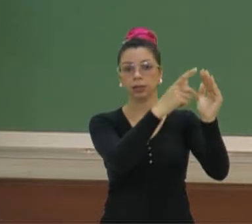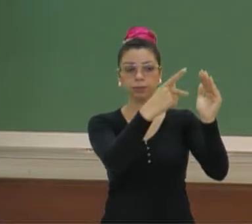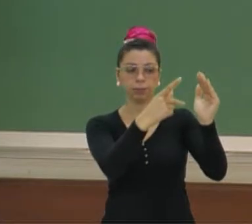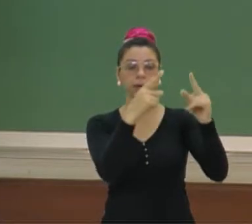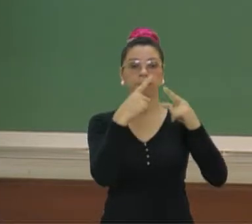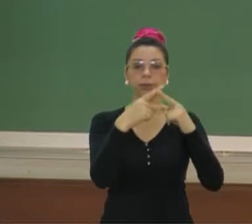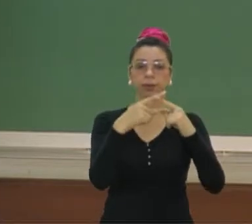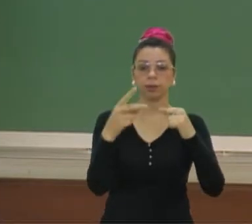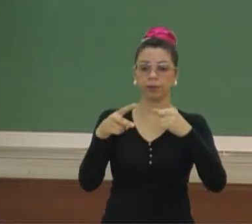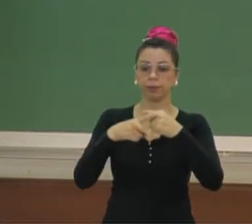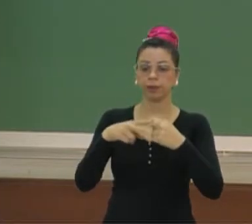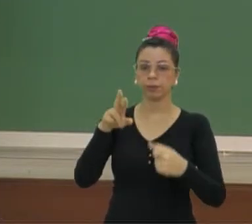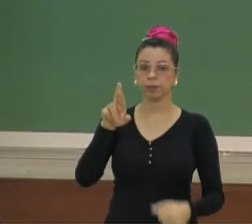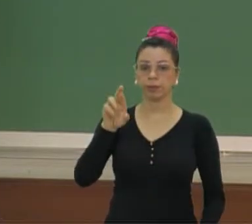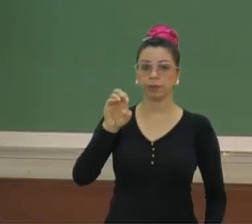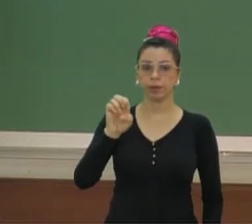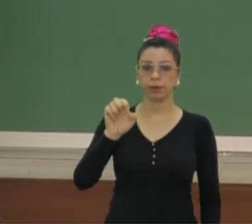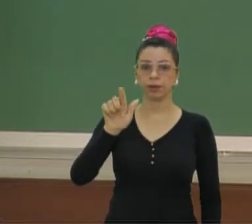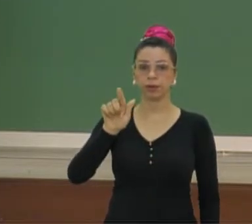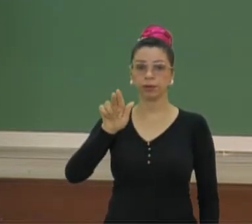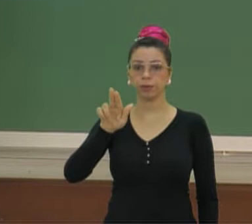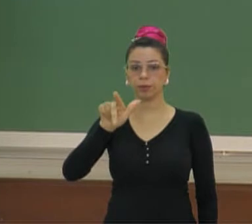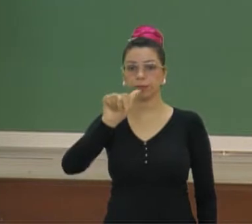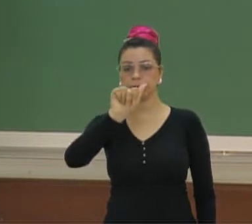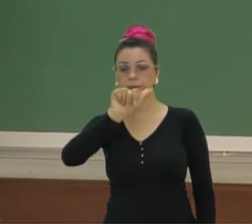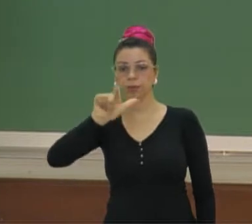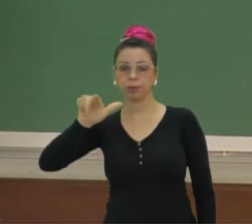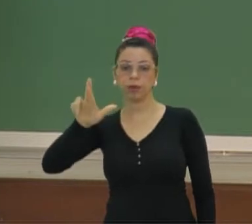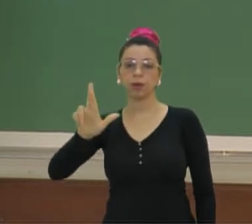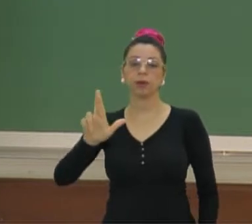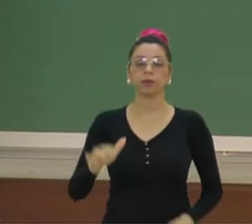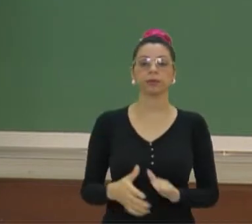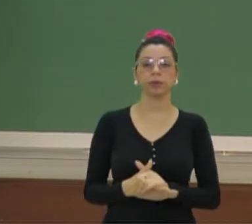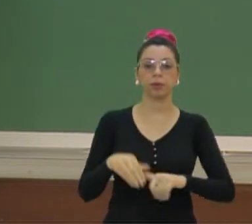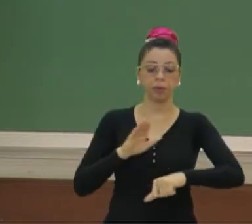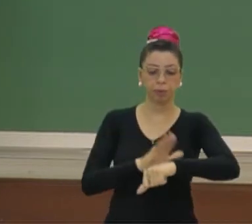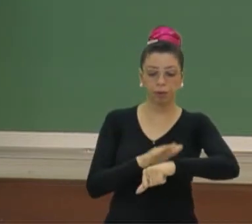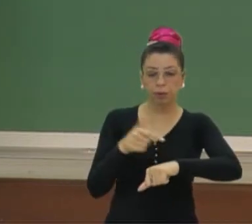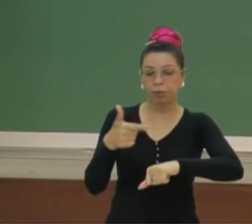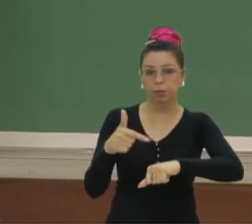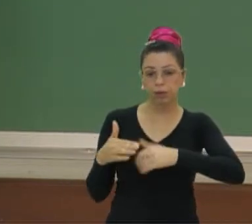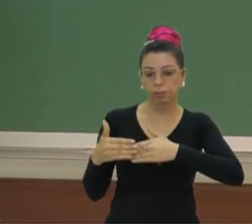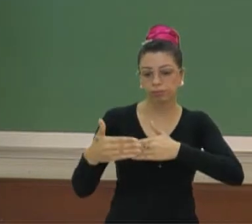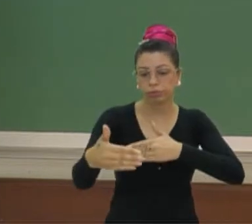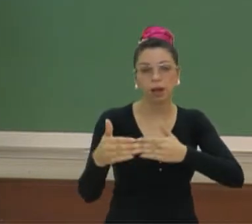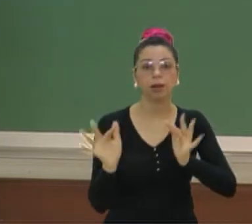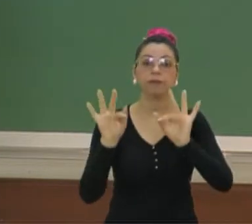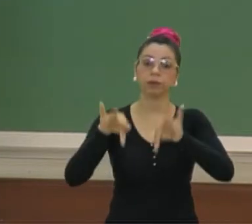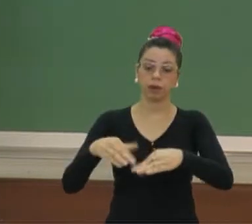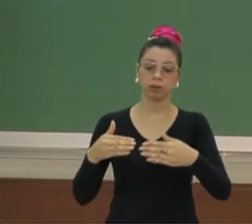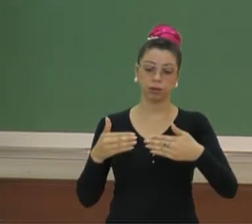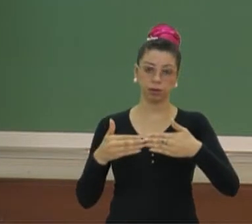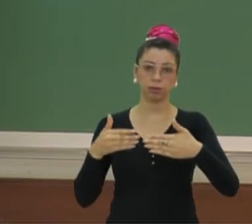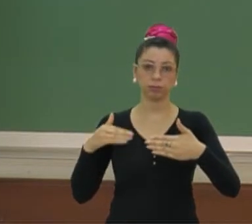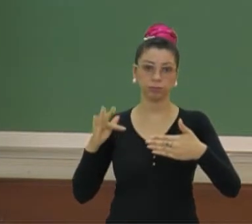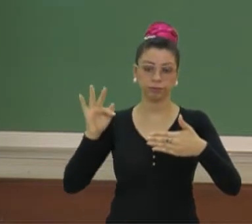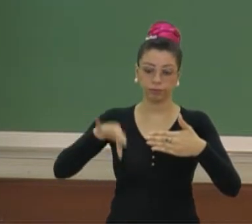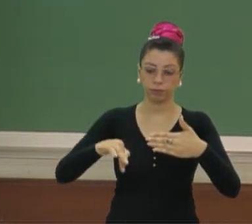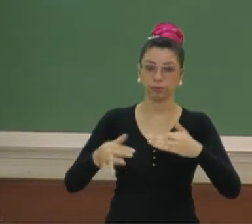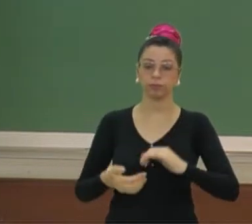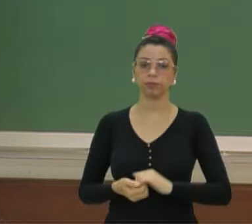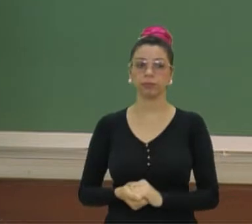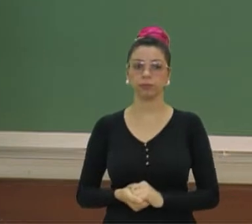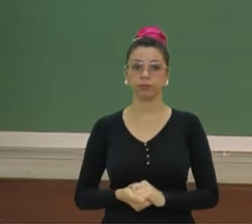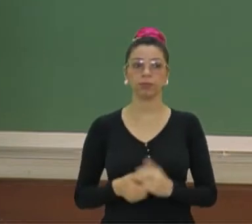regular, realized. E a ação aqui não indica tempo, ela encerrou, ok? Agora, eu quero que